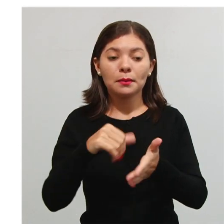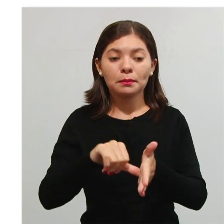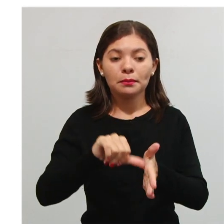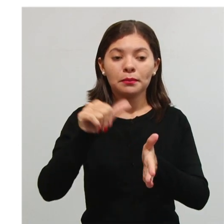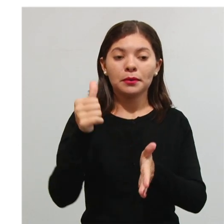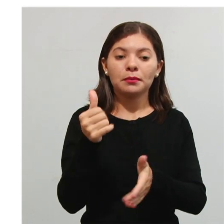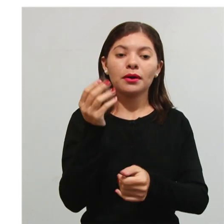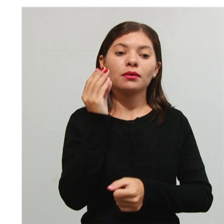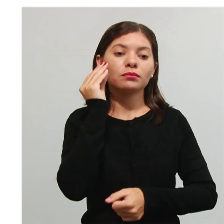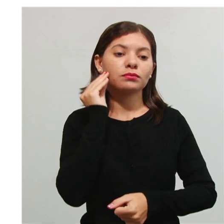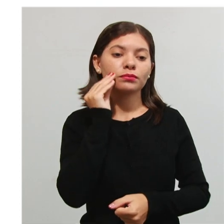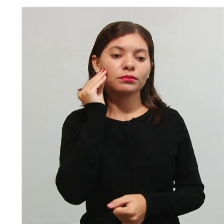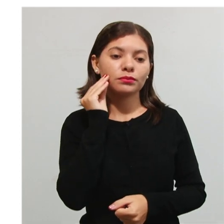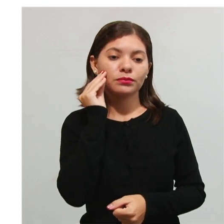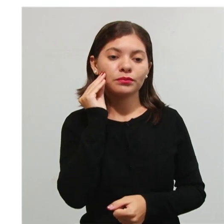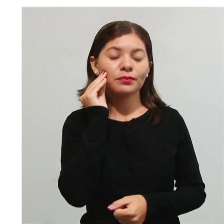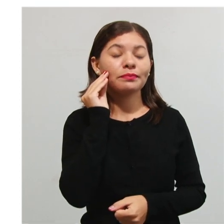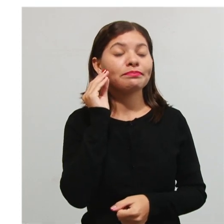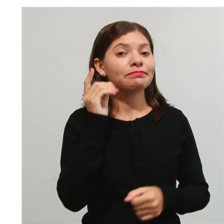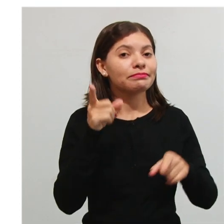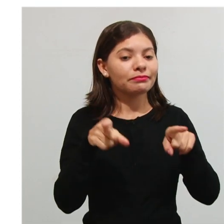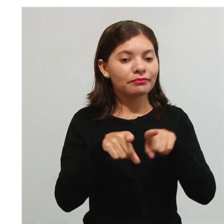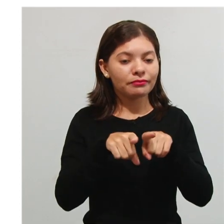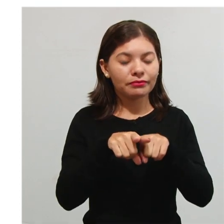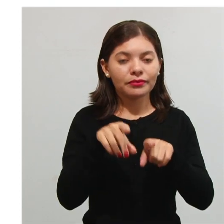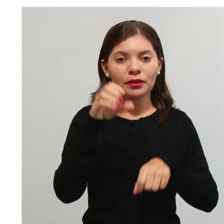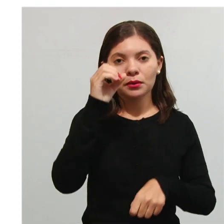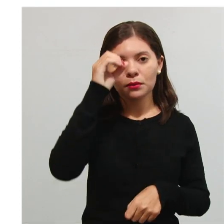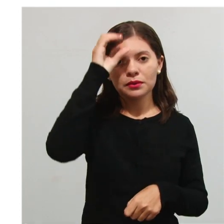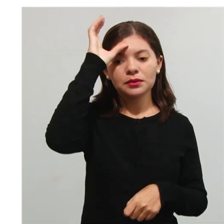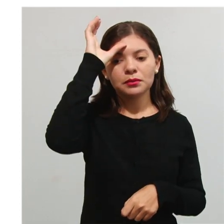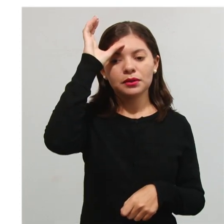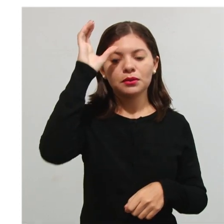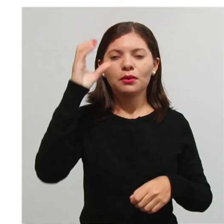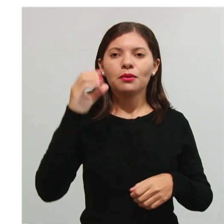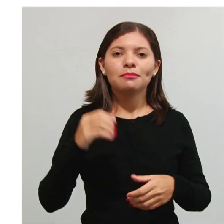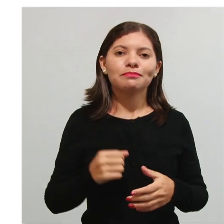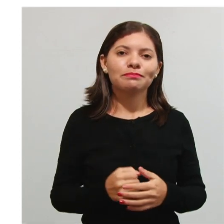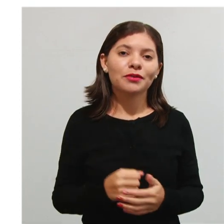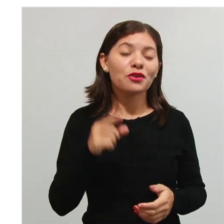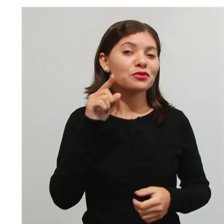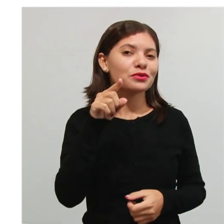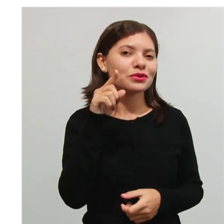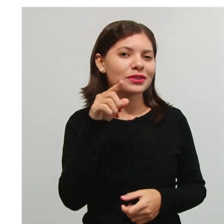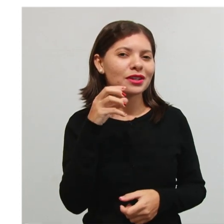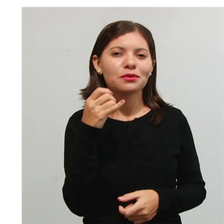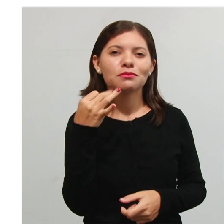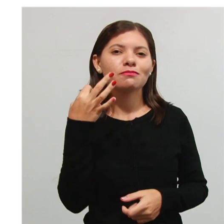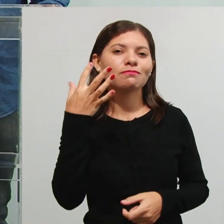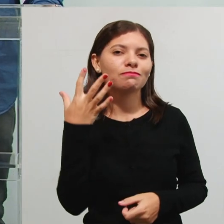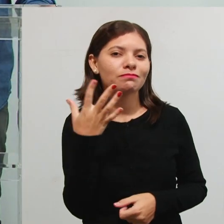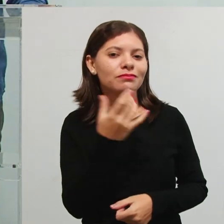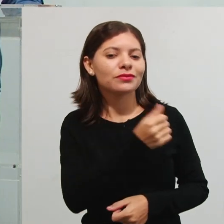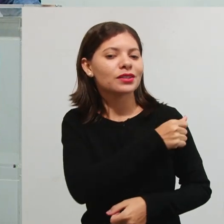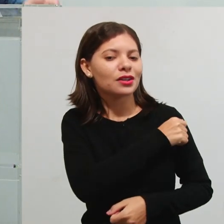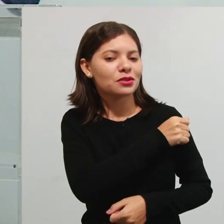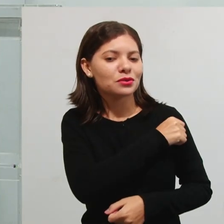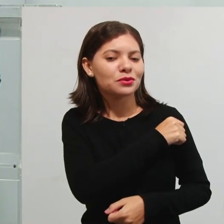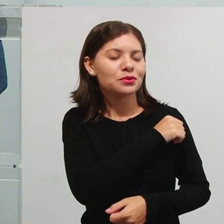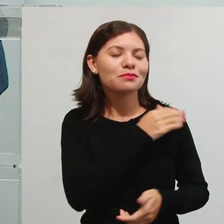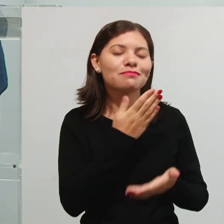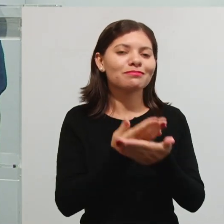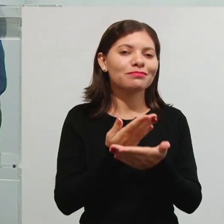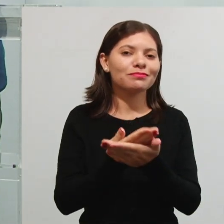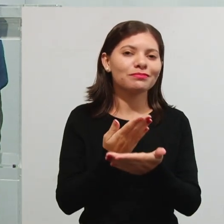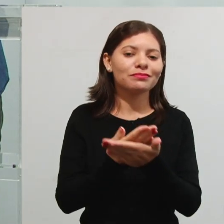vir de uma experiência e de um conhecimento, né? Quantas vezes você, aluno, você, estudante,